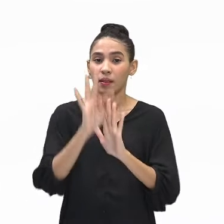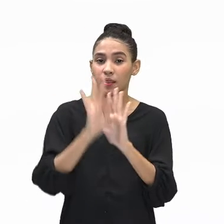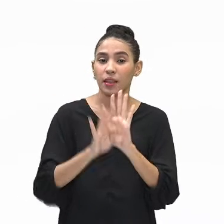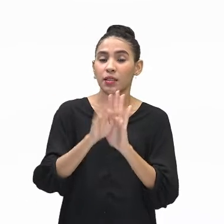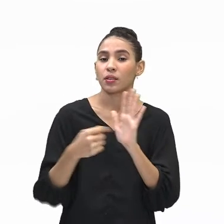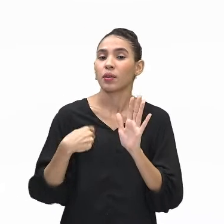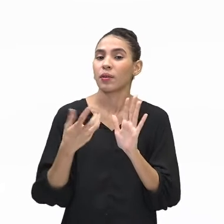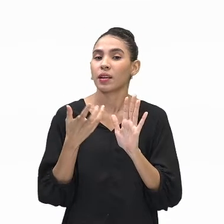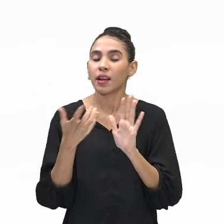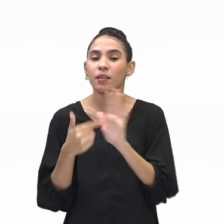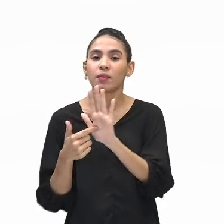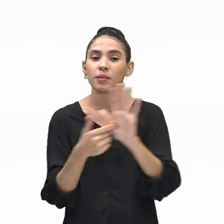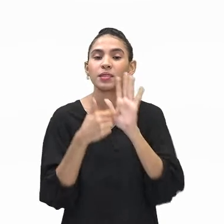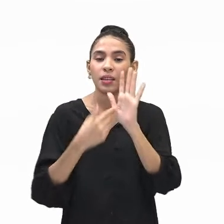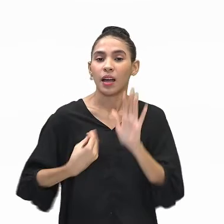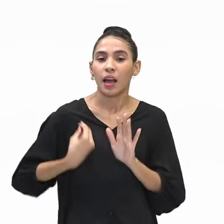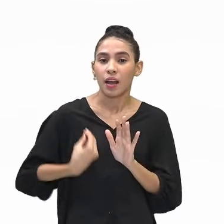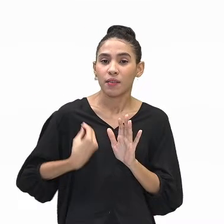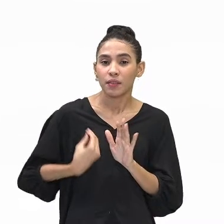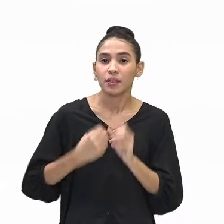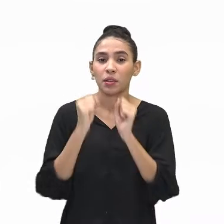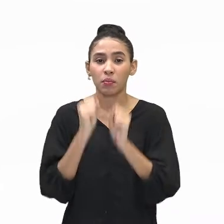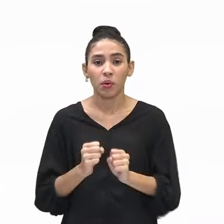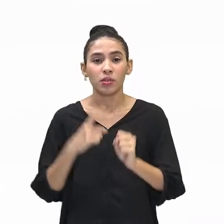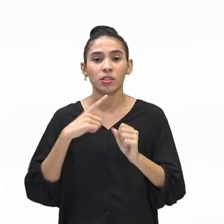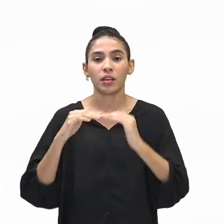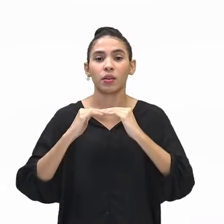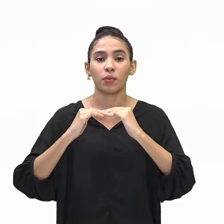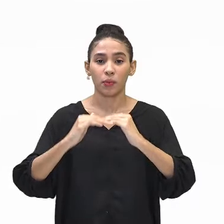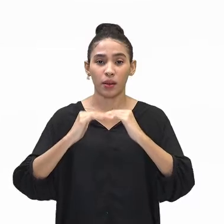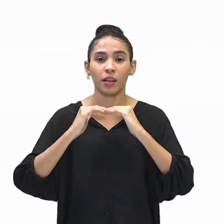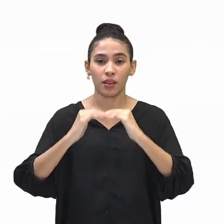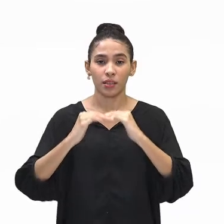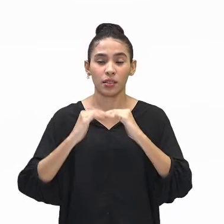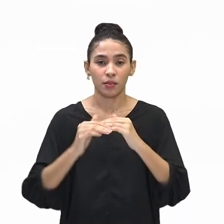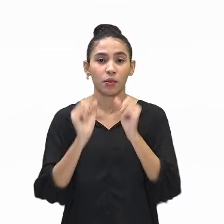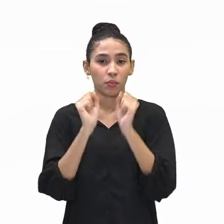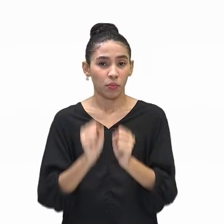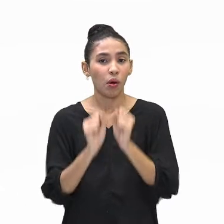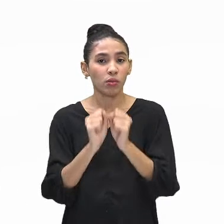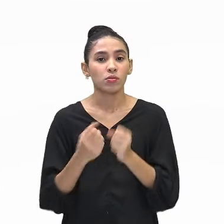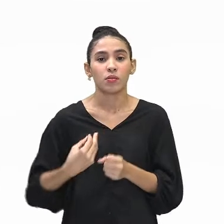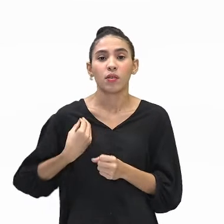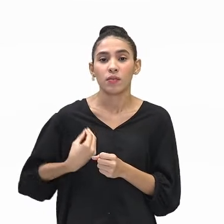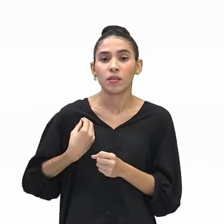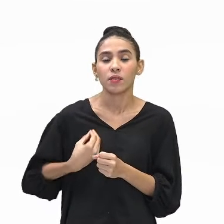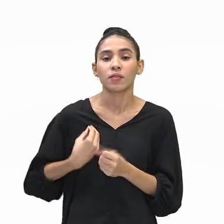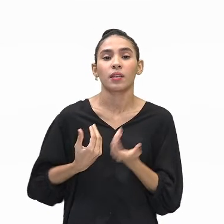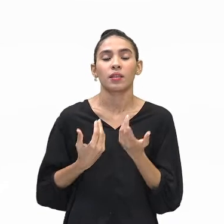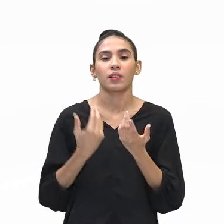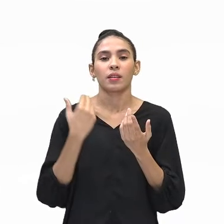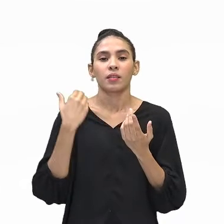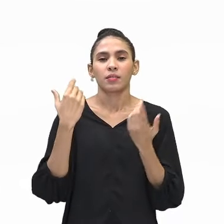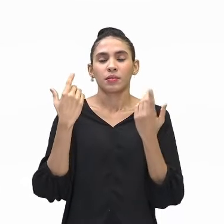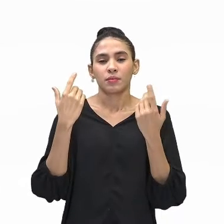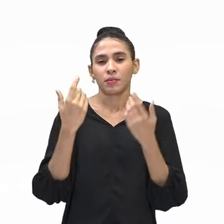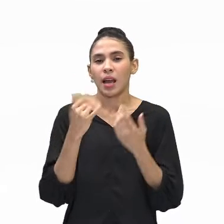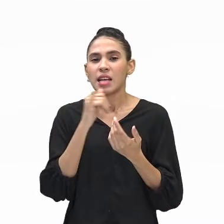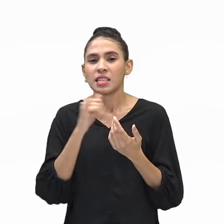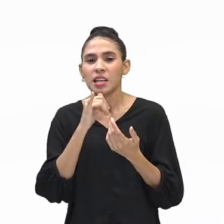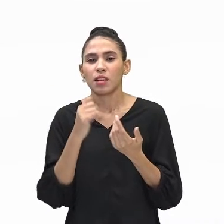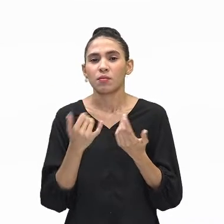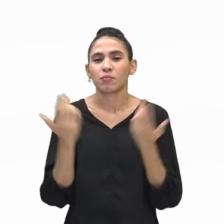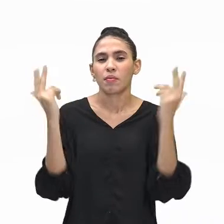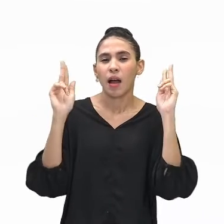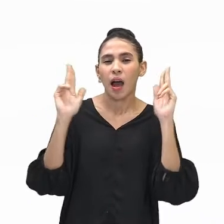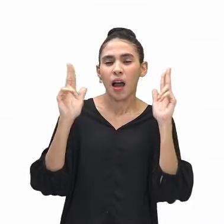mostrar que a vida pode ter o quê? Um equilíbrio, que eu posso viver a vida sem ser essa coisa louca, sem ser essa coisa cheia